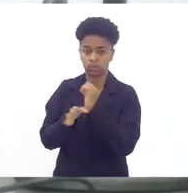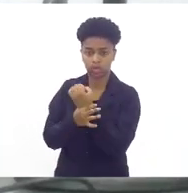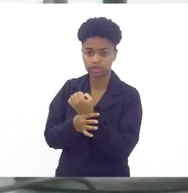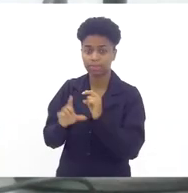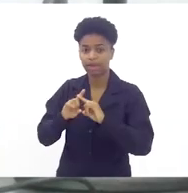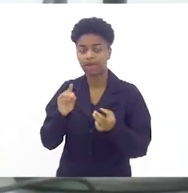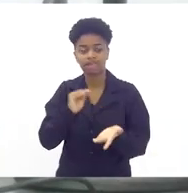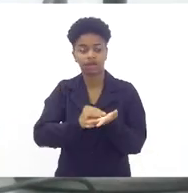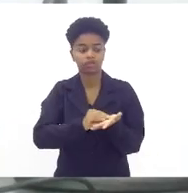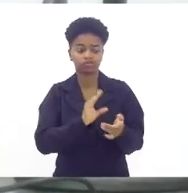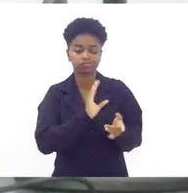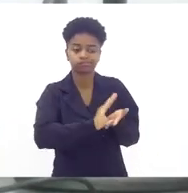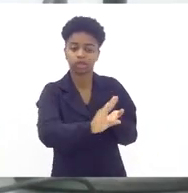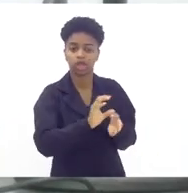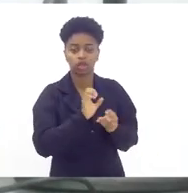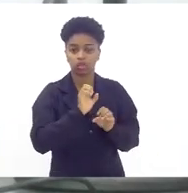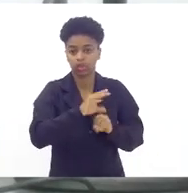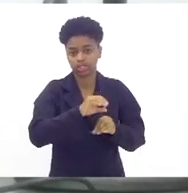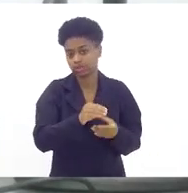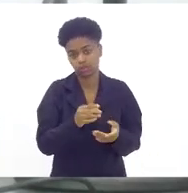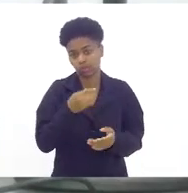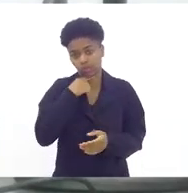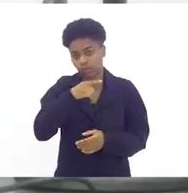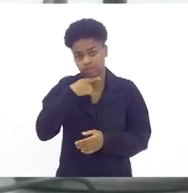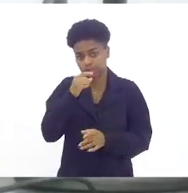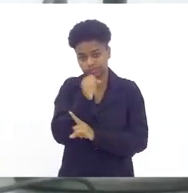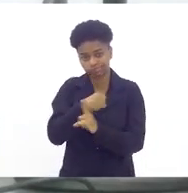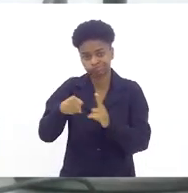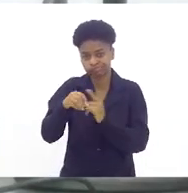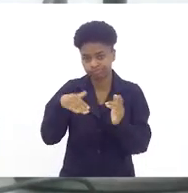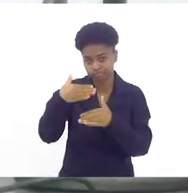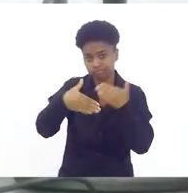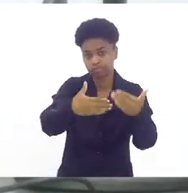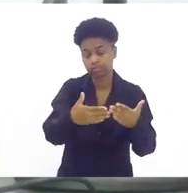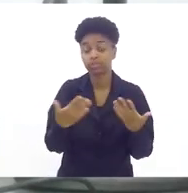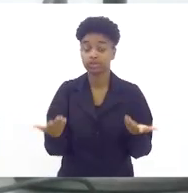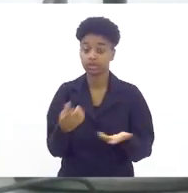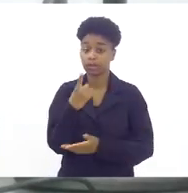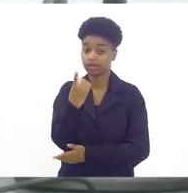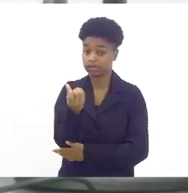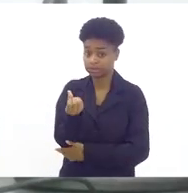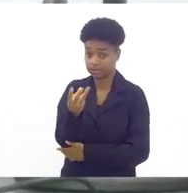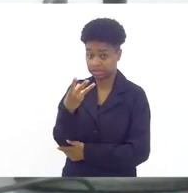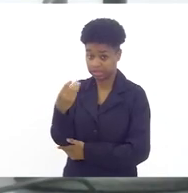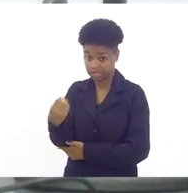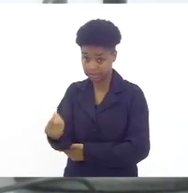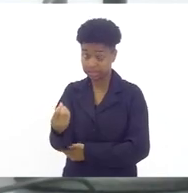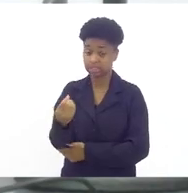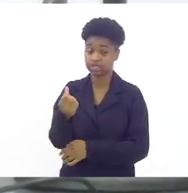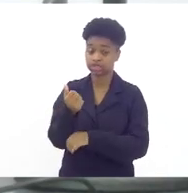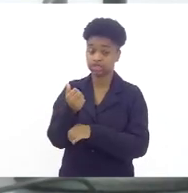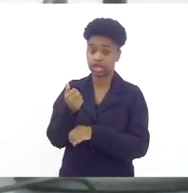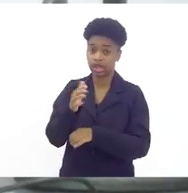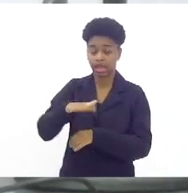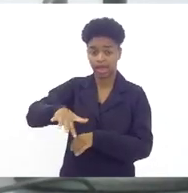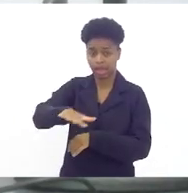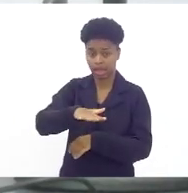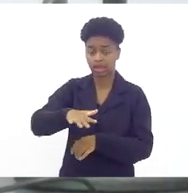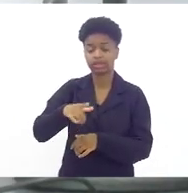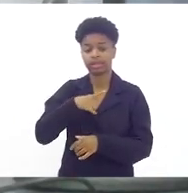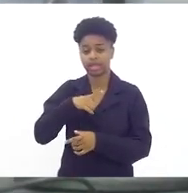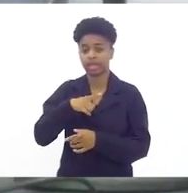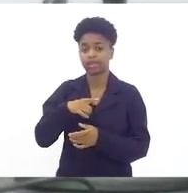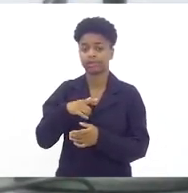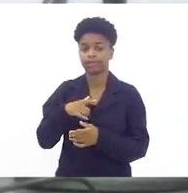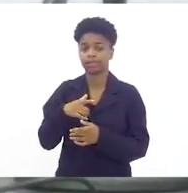não vai avançar como sociedade e esses 1.636 carros vão desde a gente ser administrativos que são 105